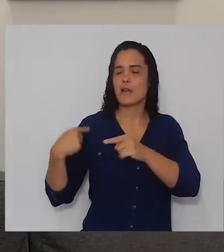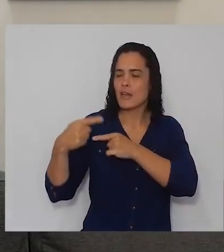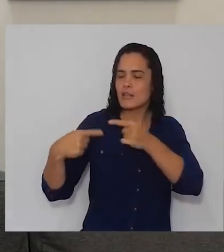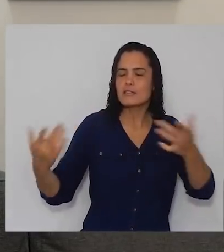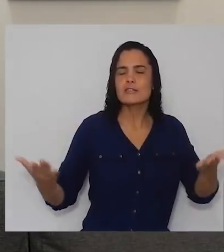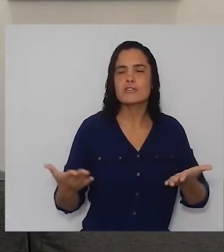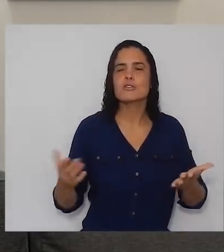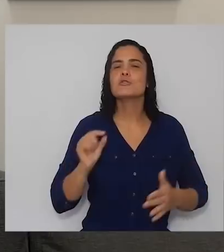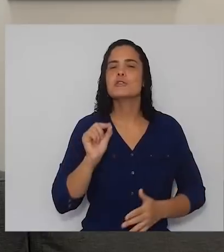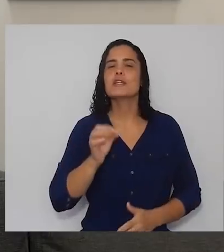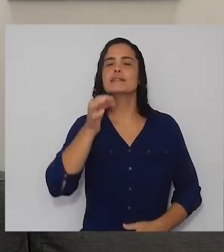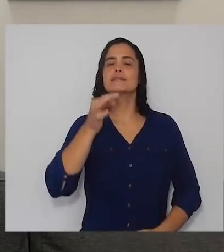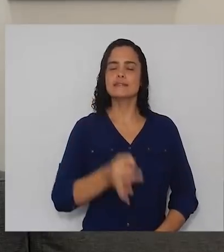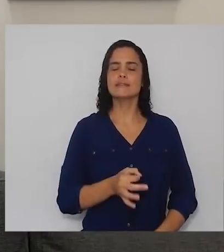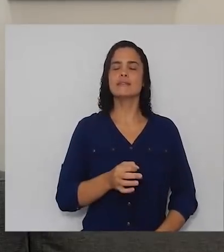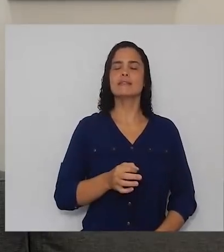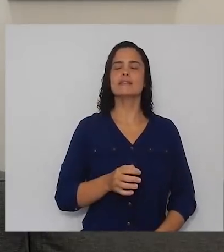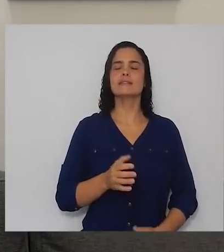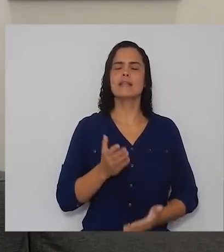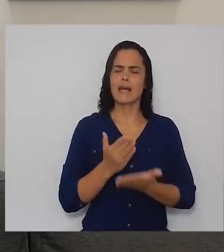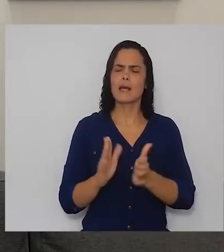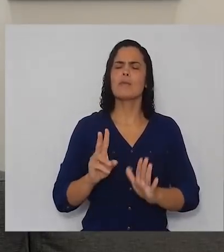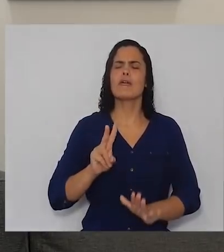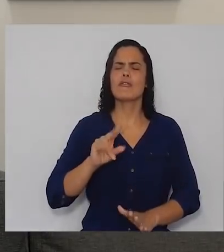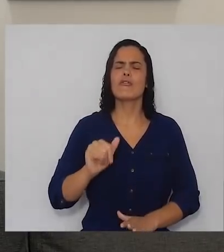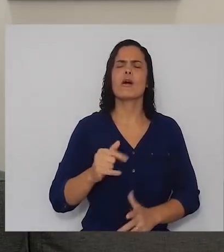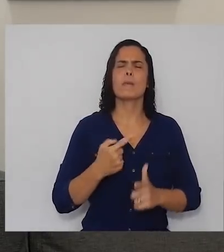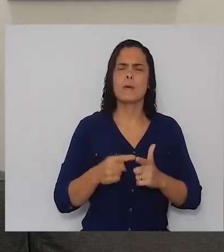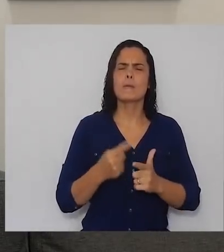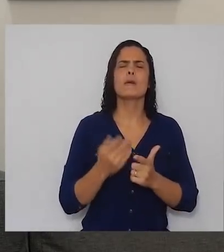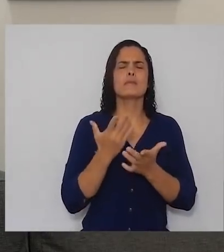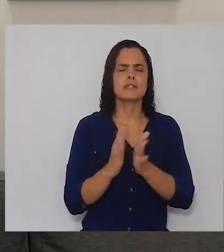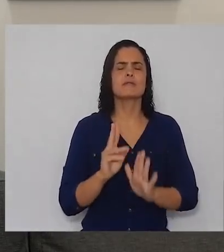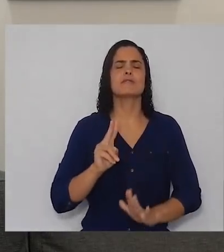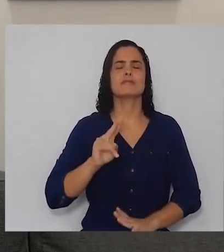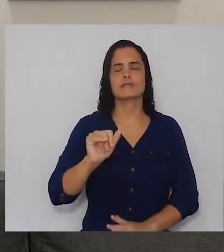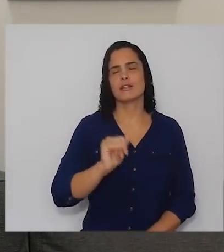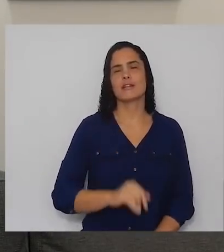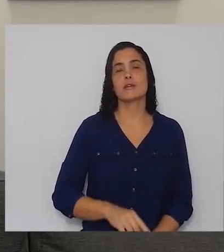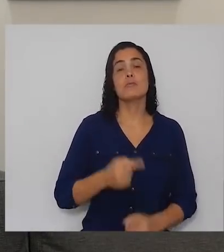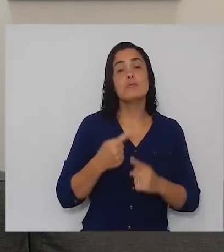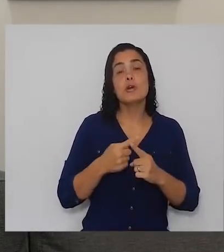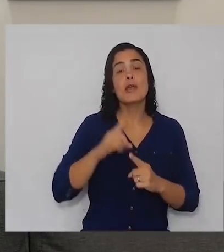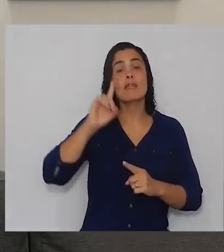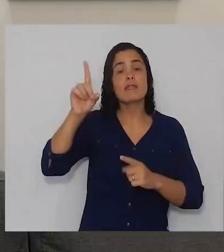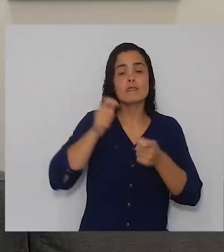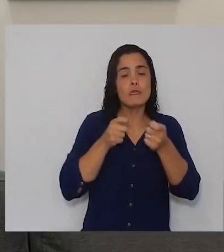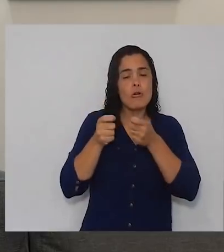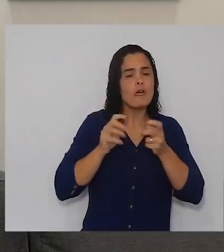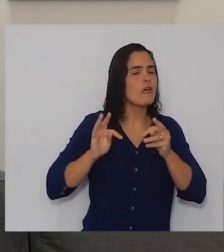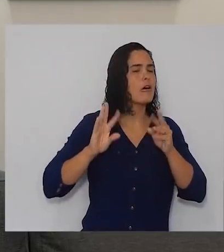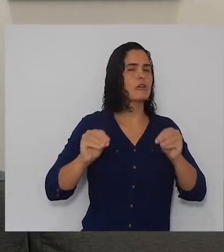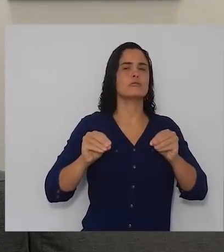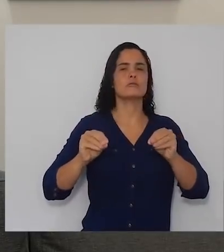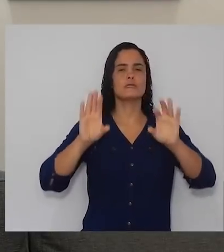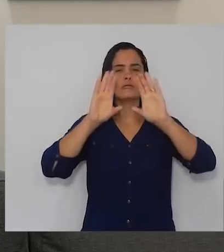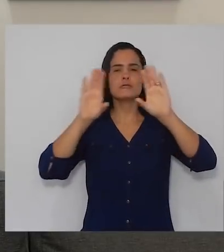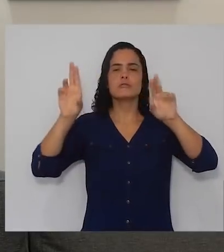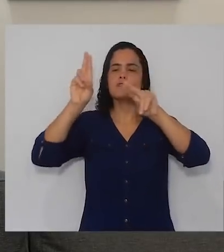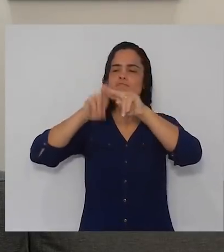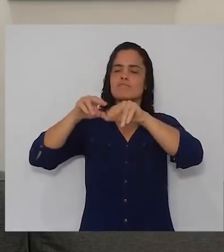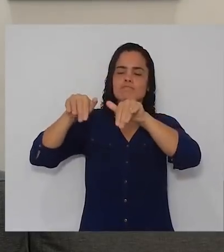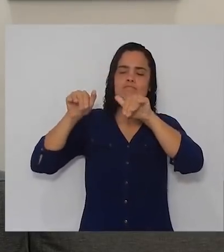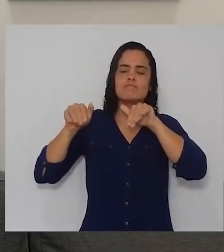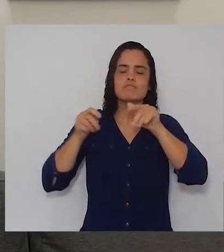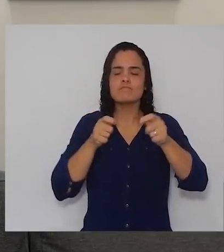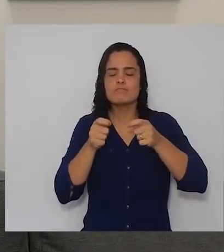que vai passar. Deus está no governo, no seu alto, sublime trono, controlando tudo, com o propósito